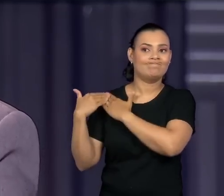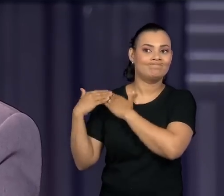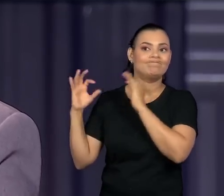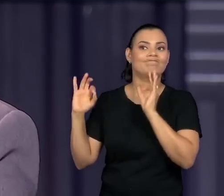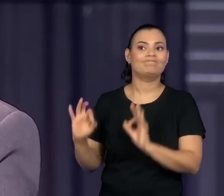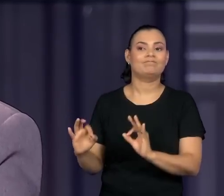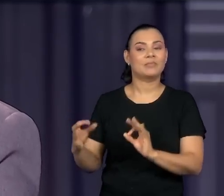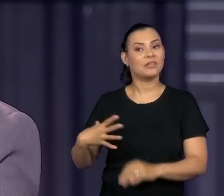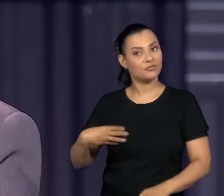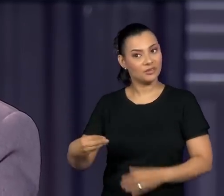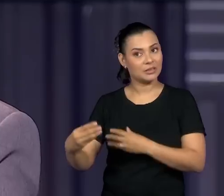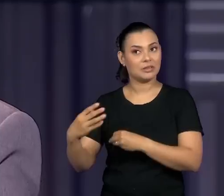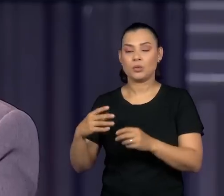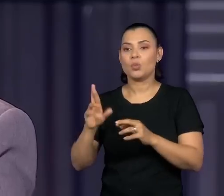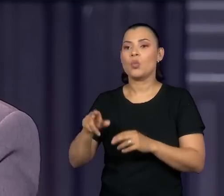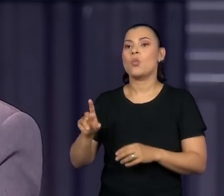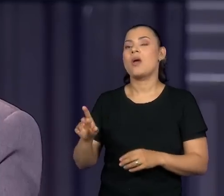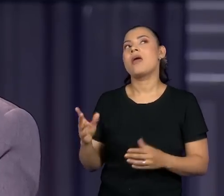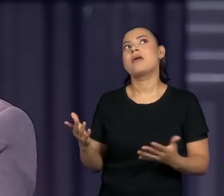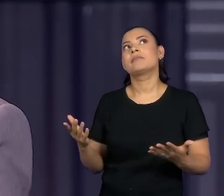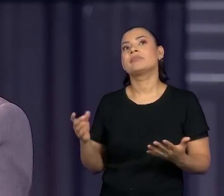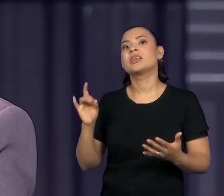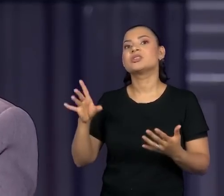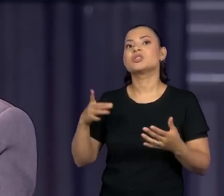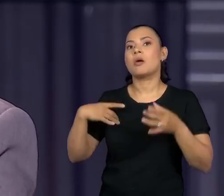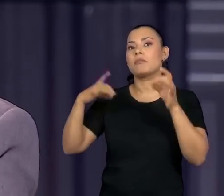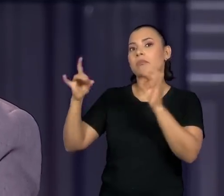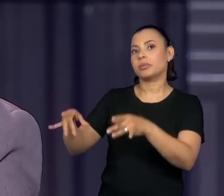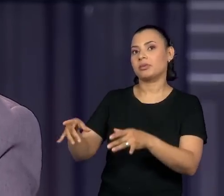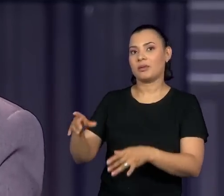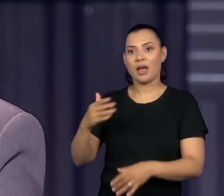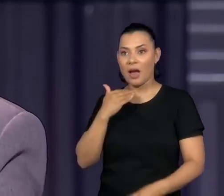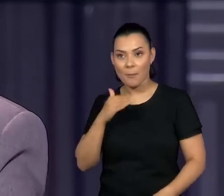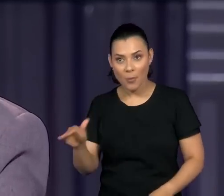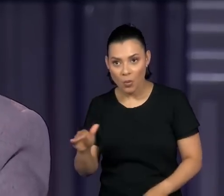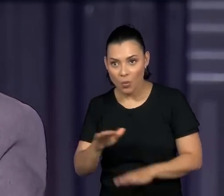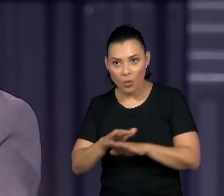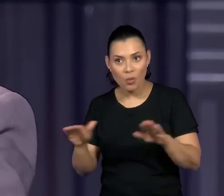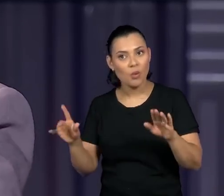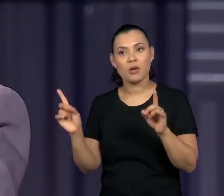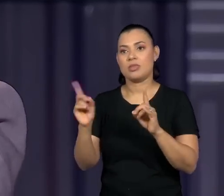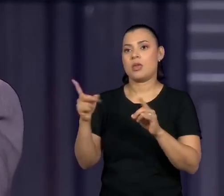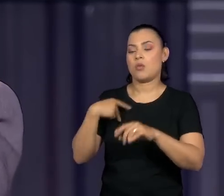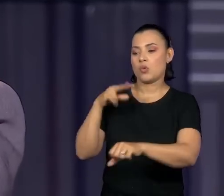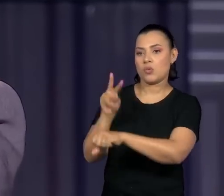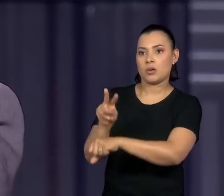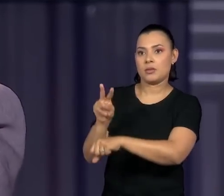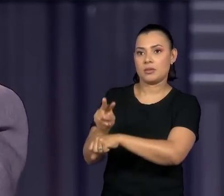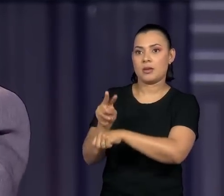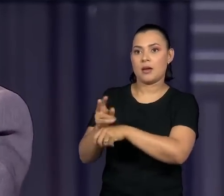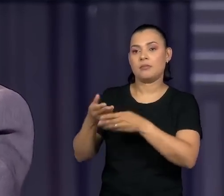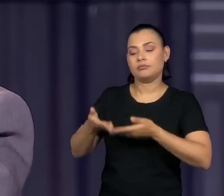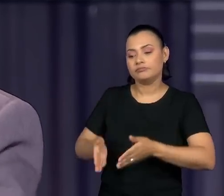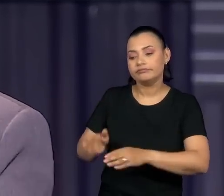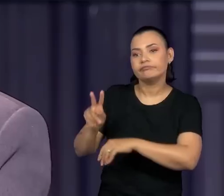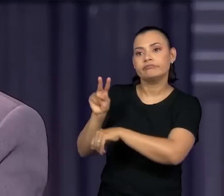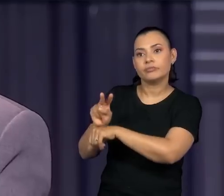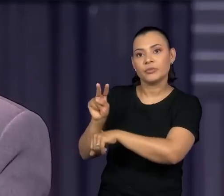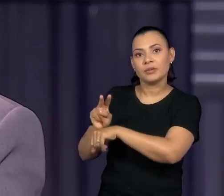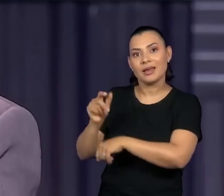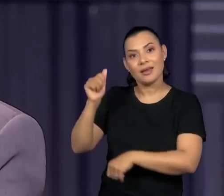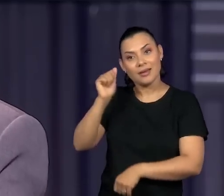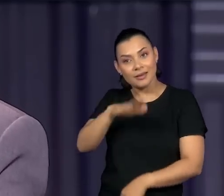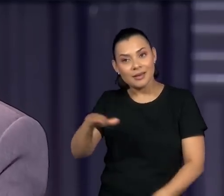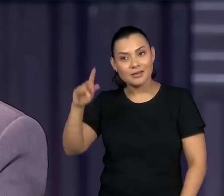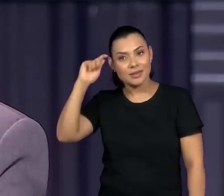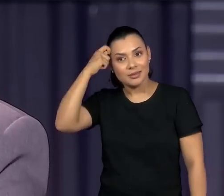mundo assim. Não é só abandonar e acabou. É criar, colocar ela no mundo. E uma criança negra ainda